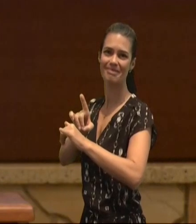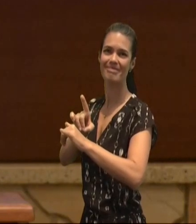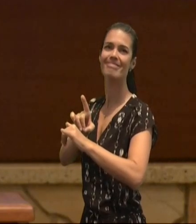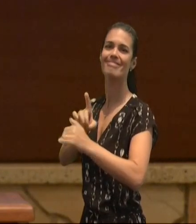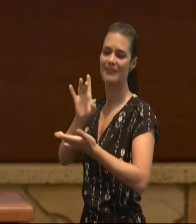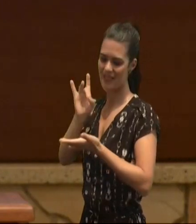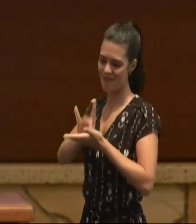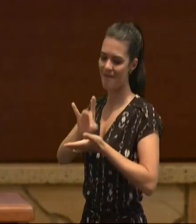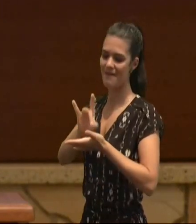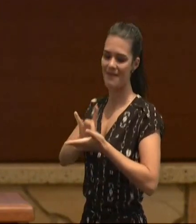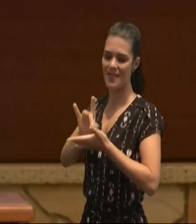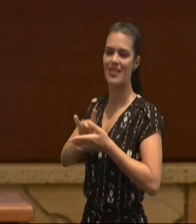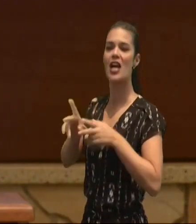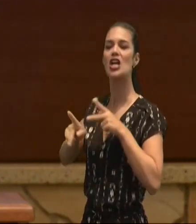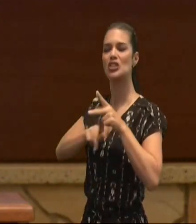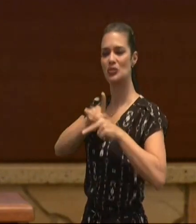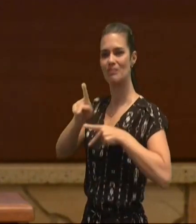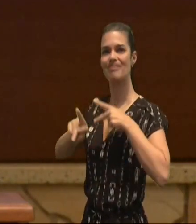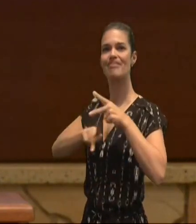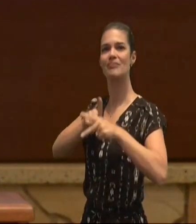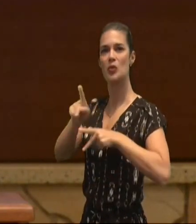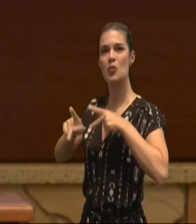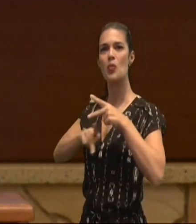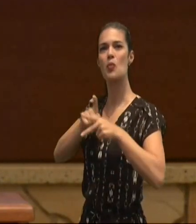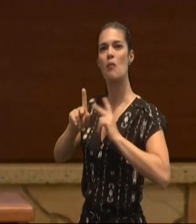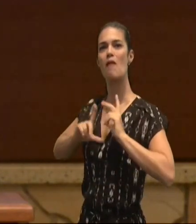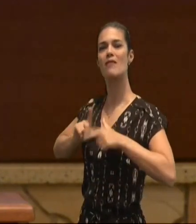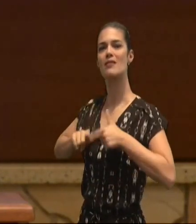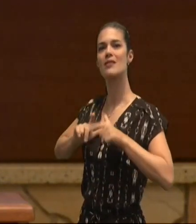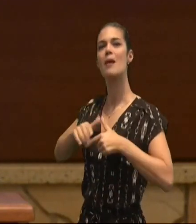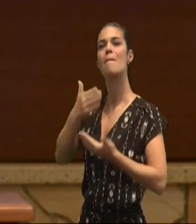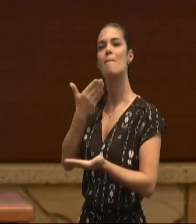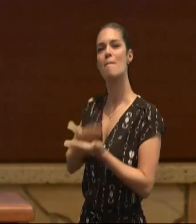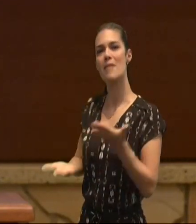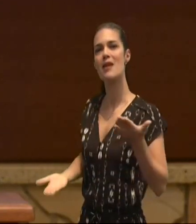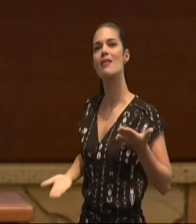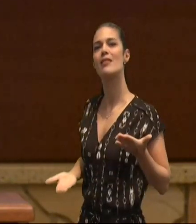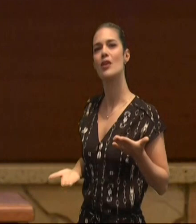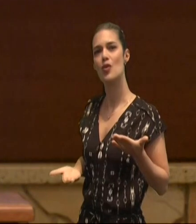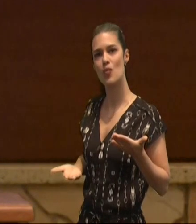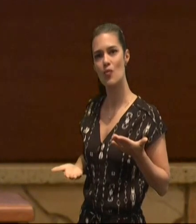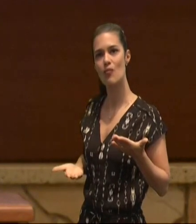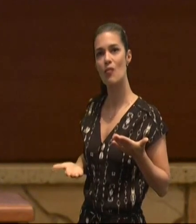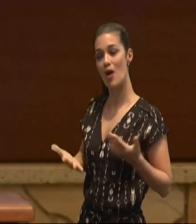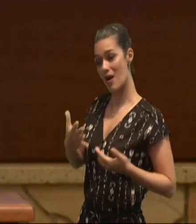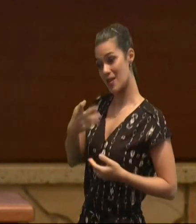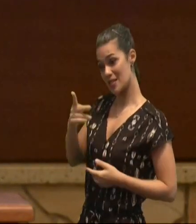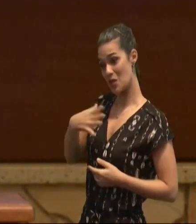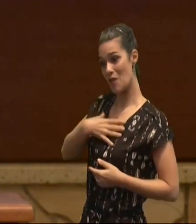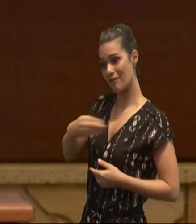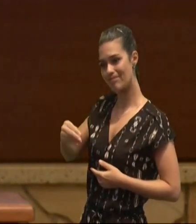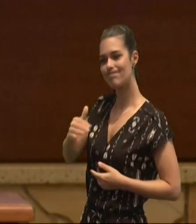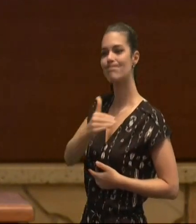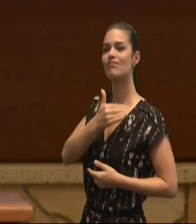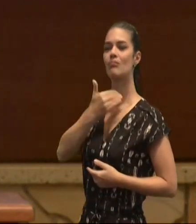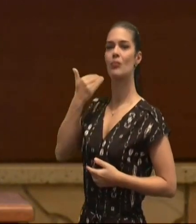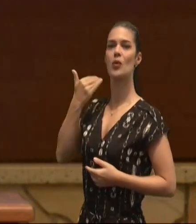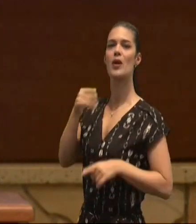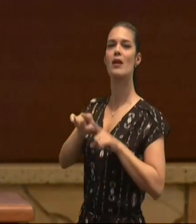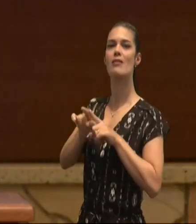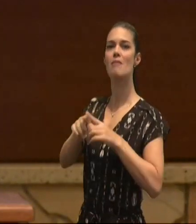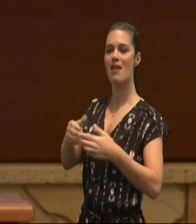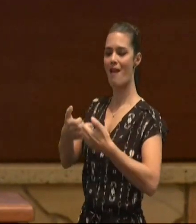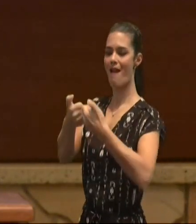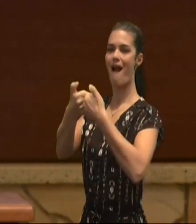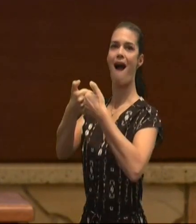principalmente pela arca do Senhor. Seus filhos estavam na batalha, mas também estava ali a arca da